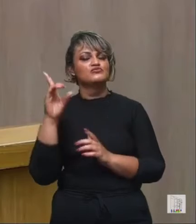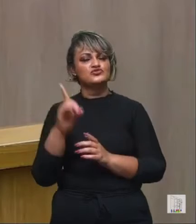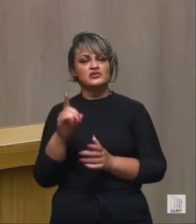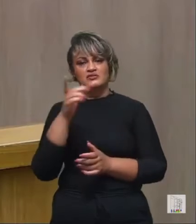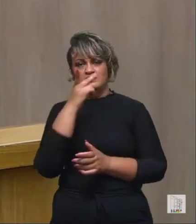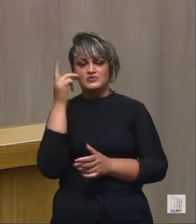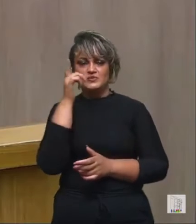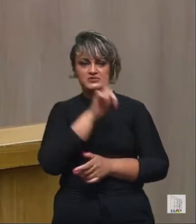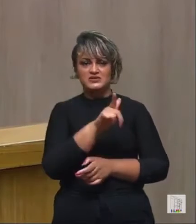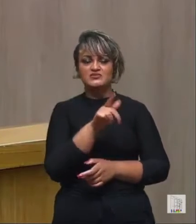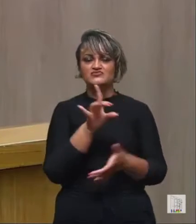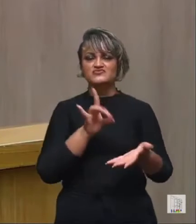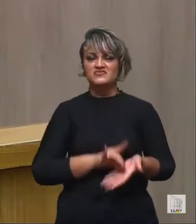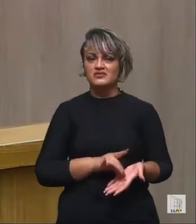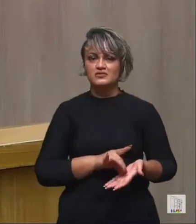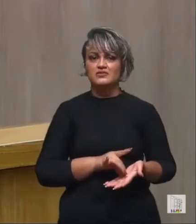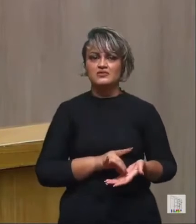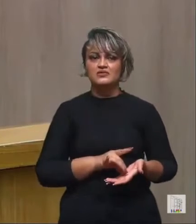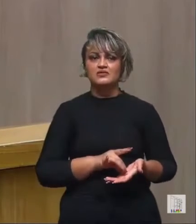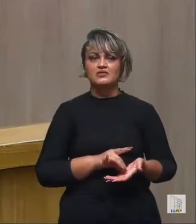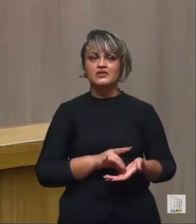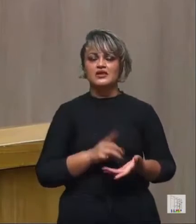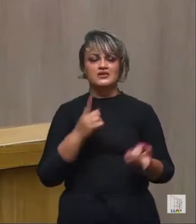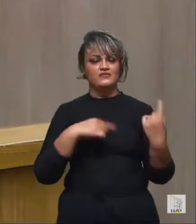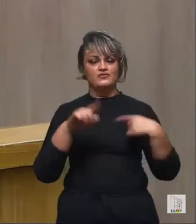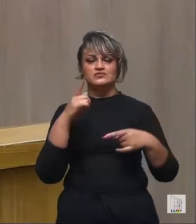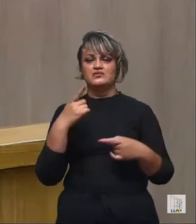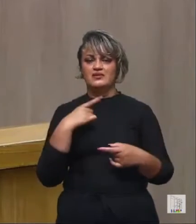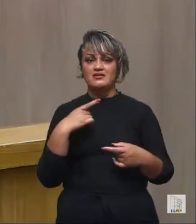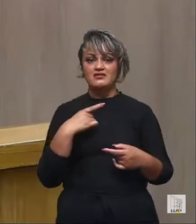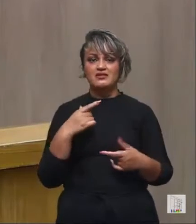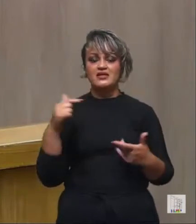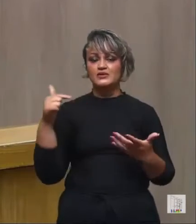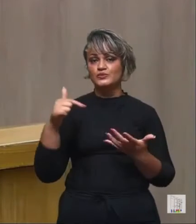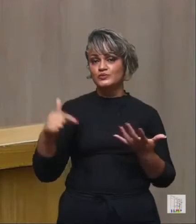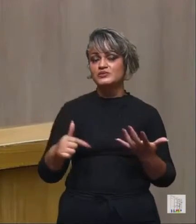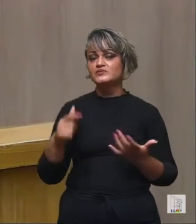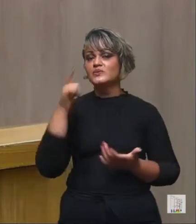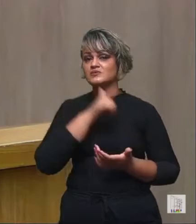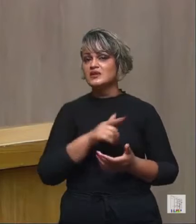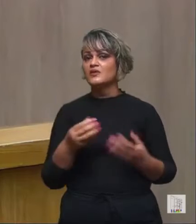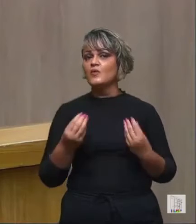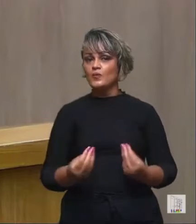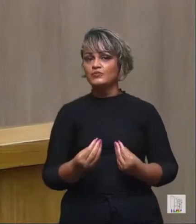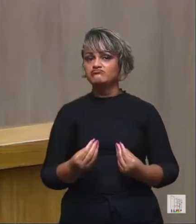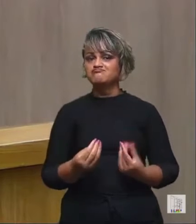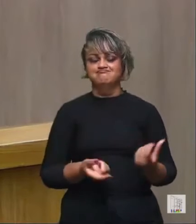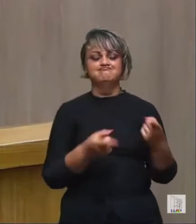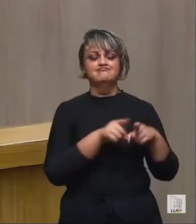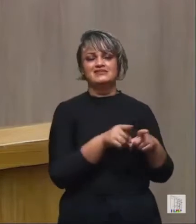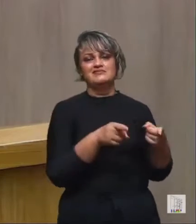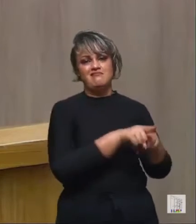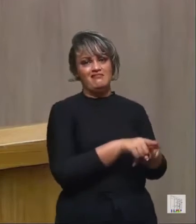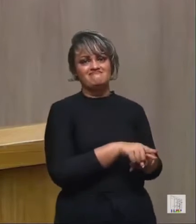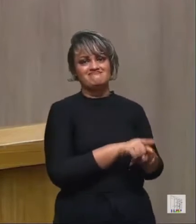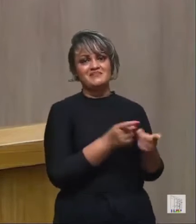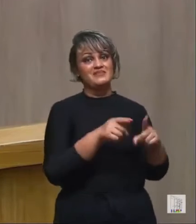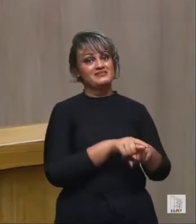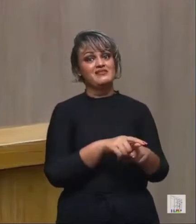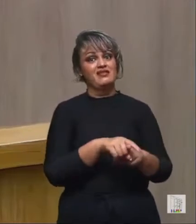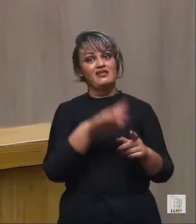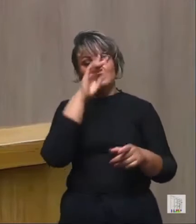de facto aquilo que nos une. E isto só se faz entre parceiros que